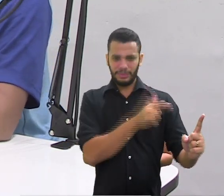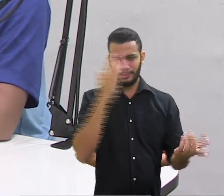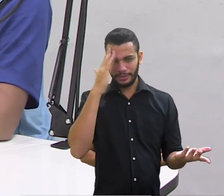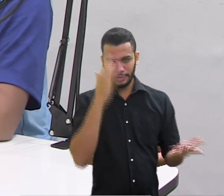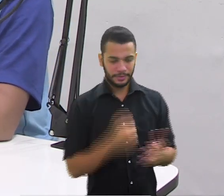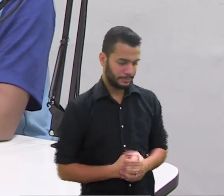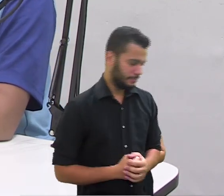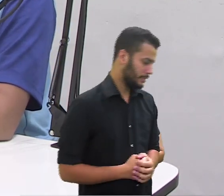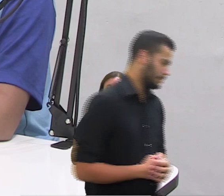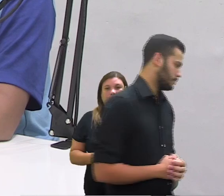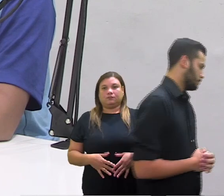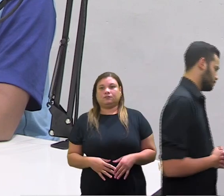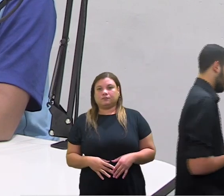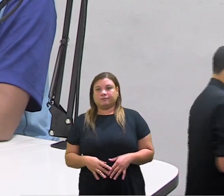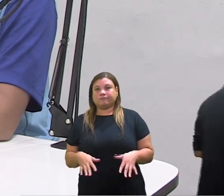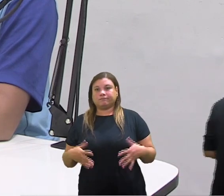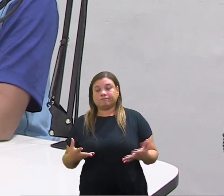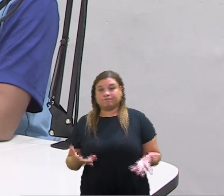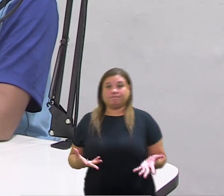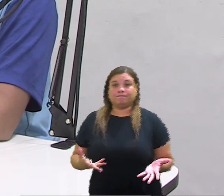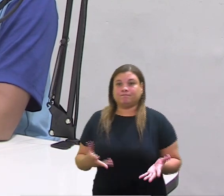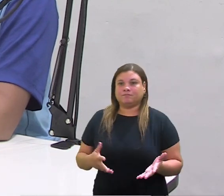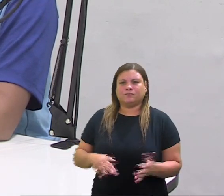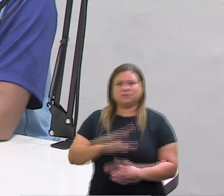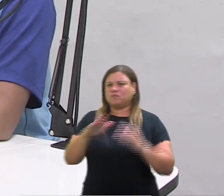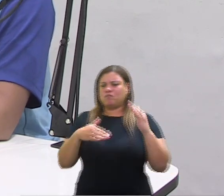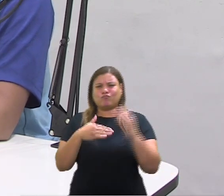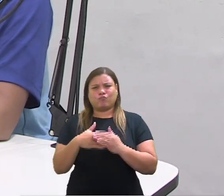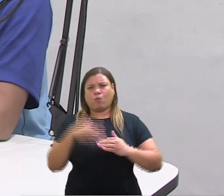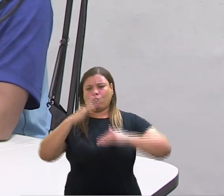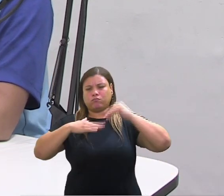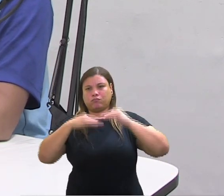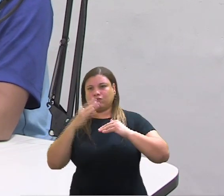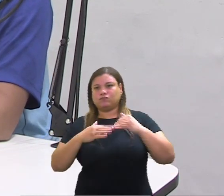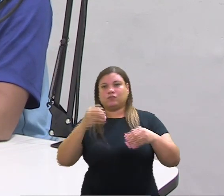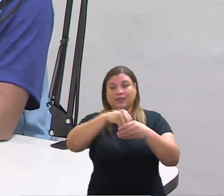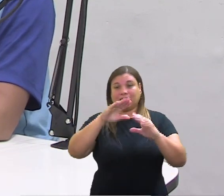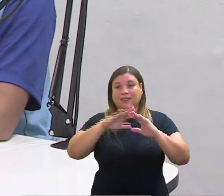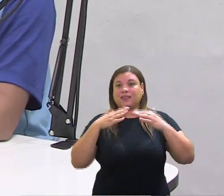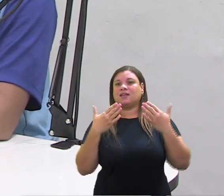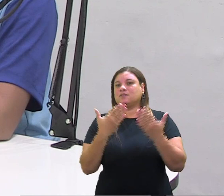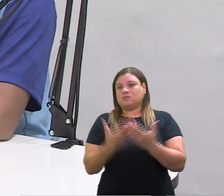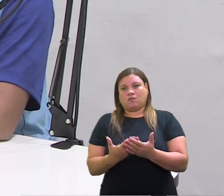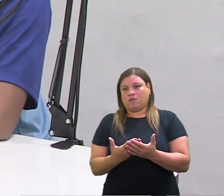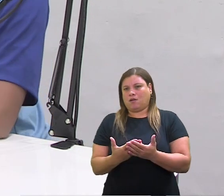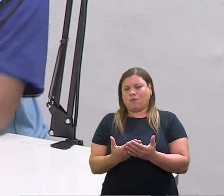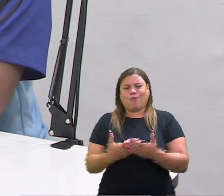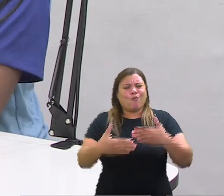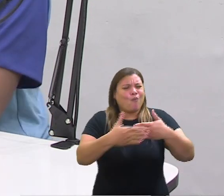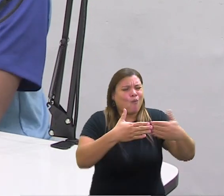tipo de funcionário da escola, um monitor, uma tia da cantina, um professor, um